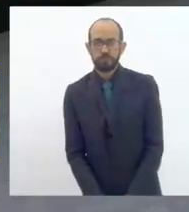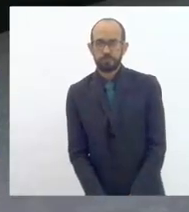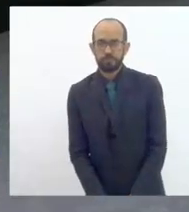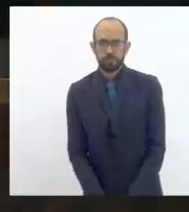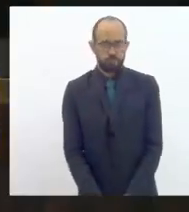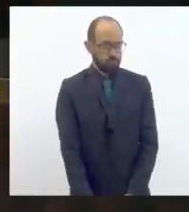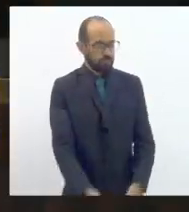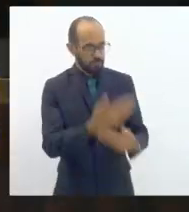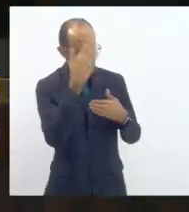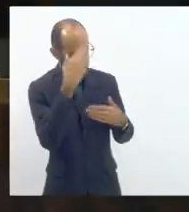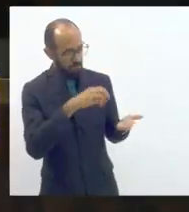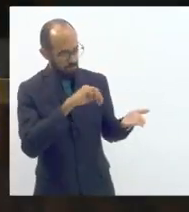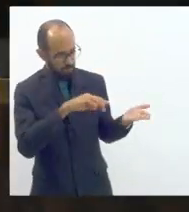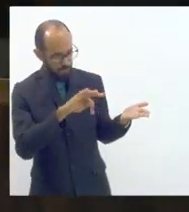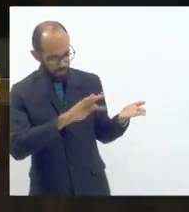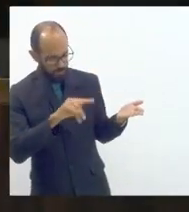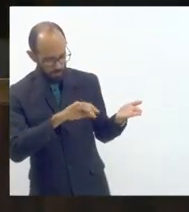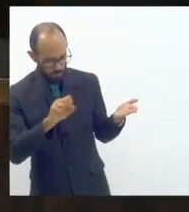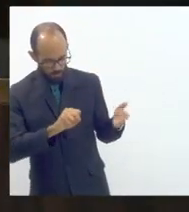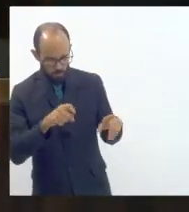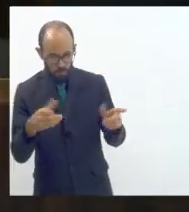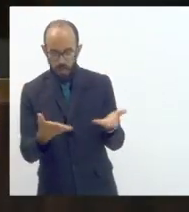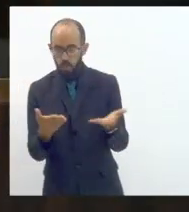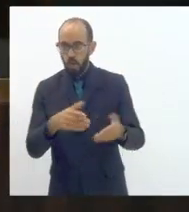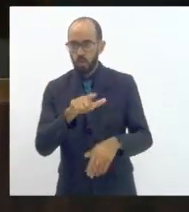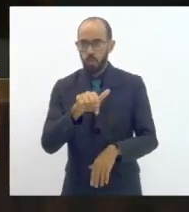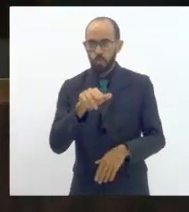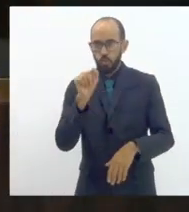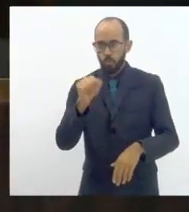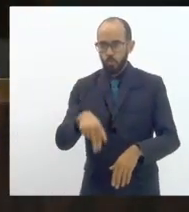Muito obrigada, Matheus. Agora, Luan de Souza.